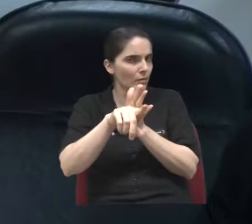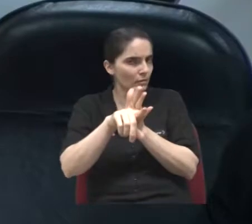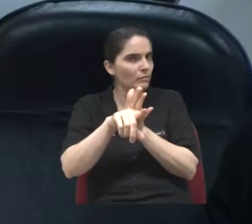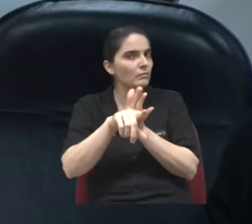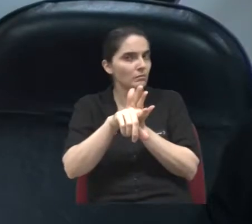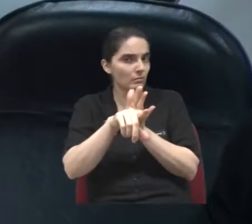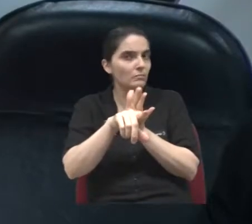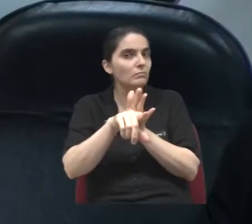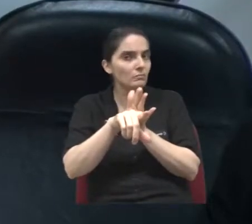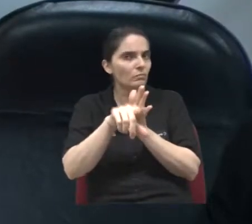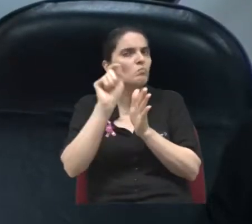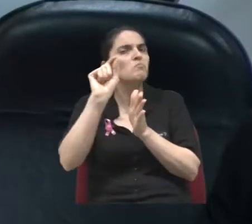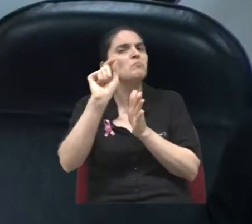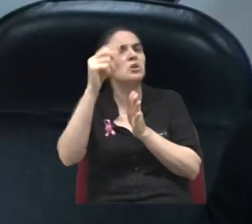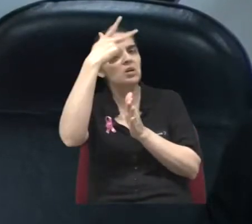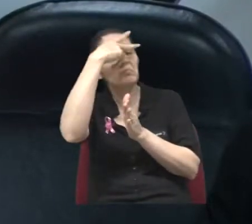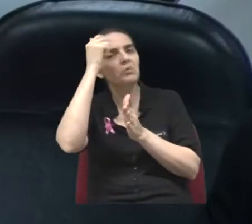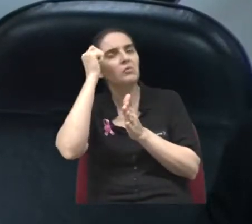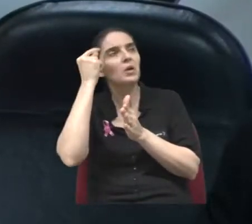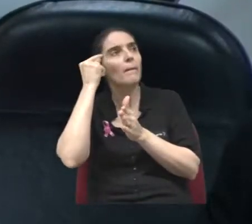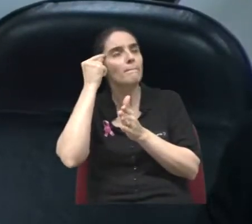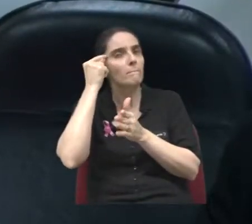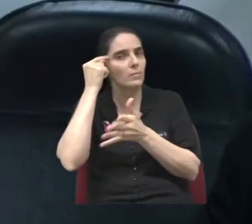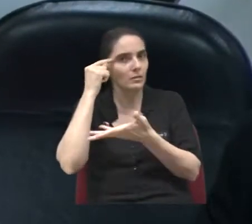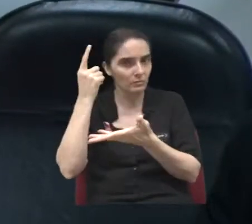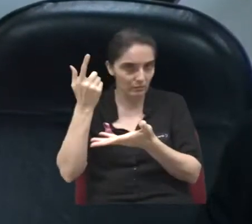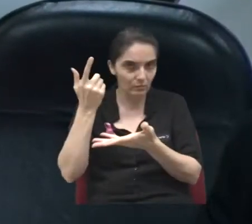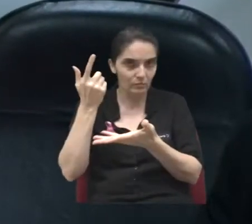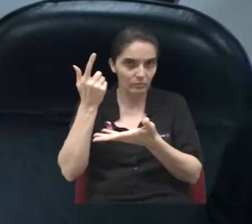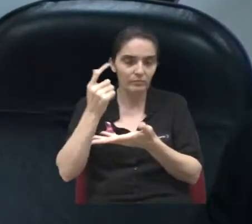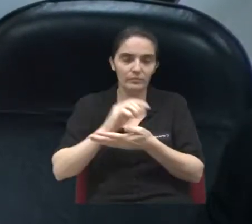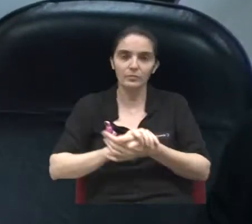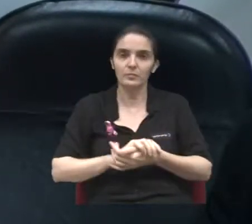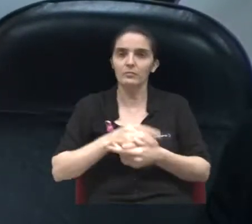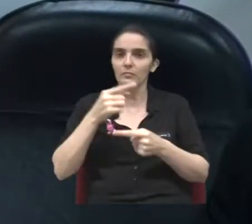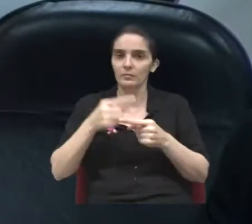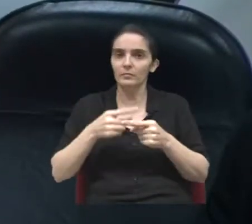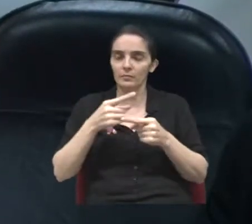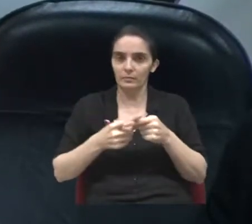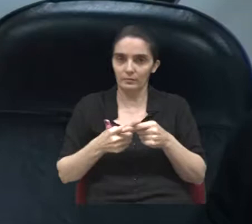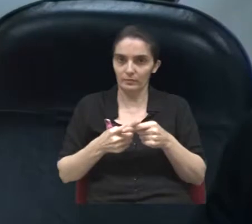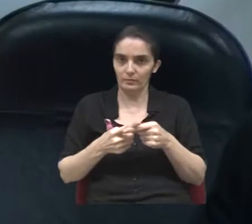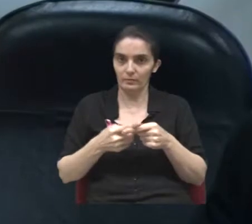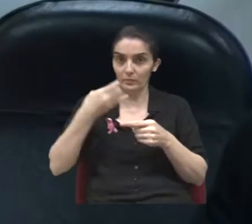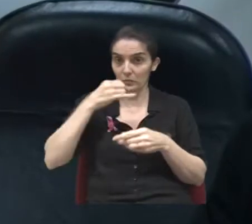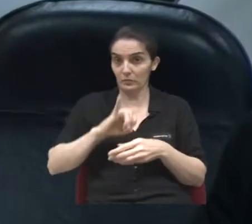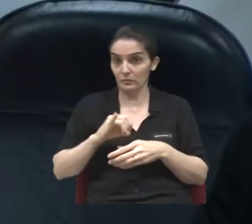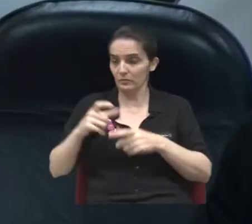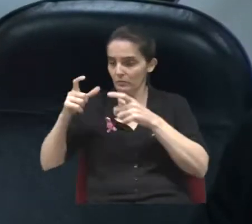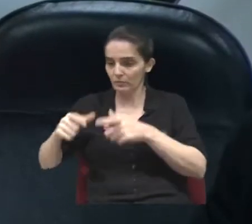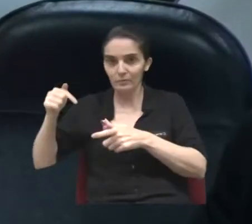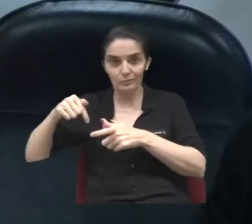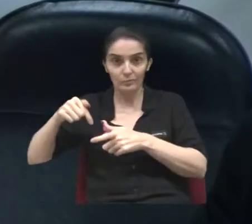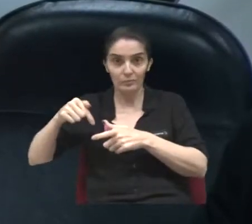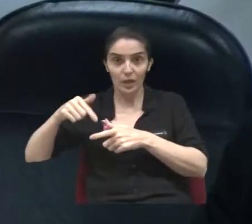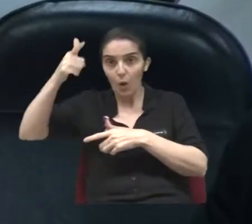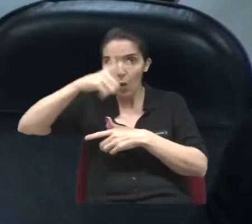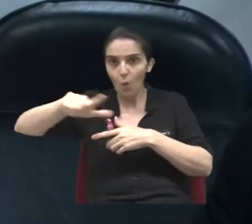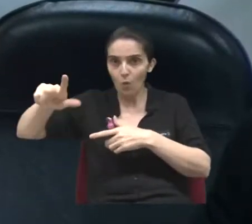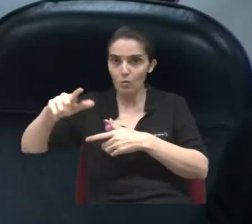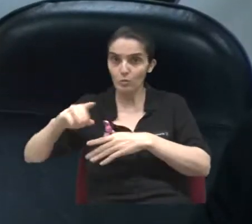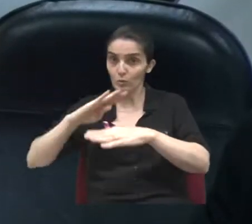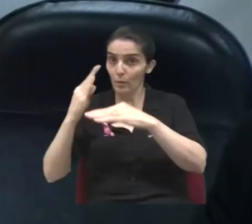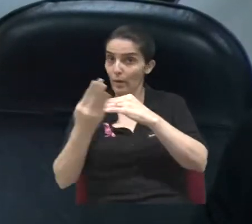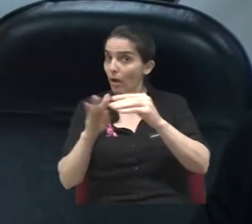que a prefeitura está pensando nesse sentido? Porque, dando certo ali, dará certo para outros bairros, mas o problema maior que nós estamos vendo é